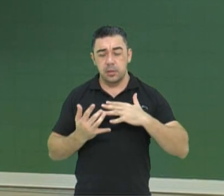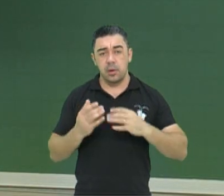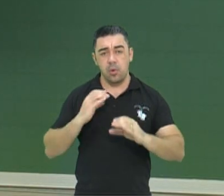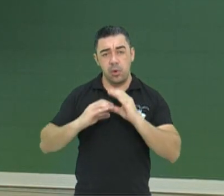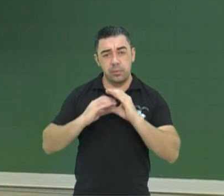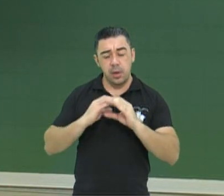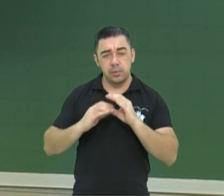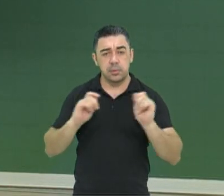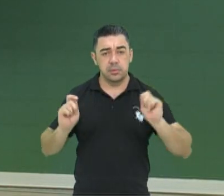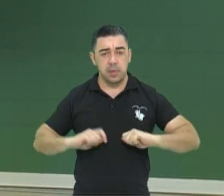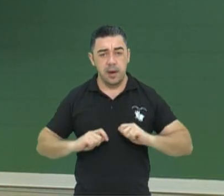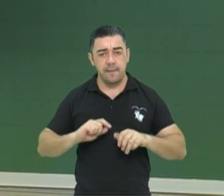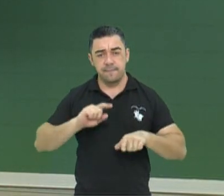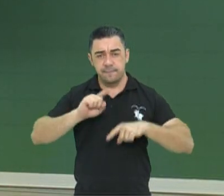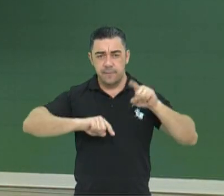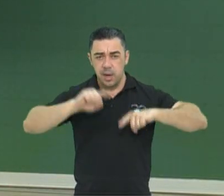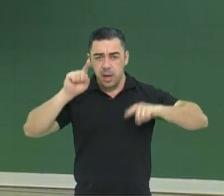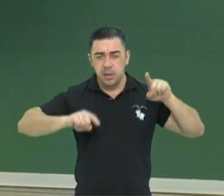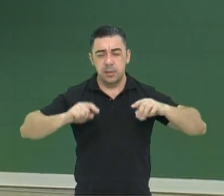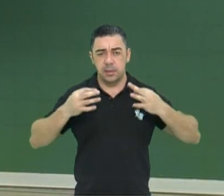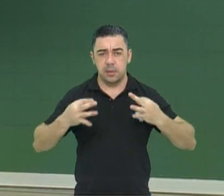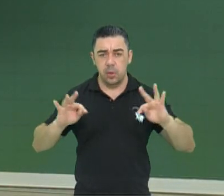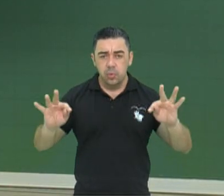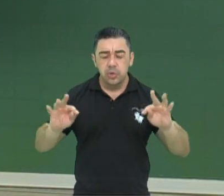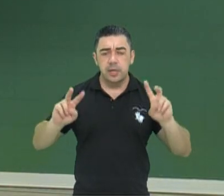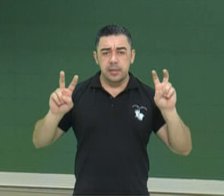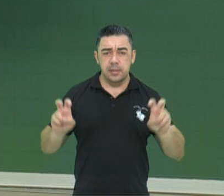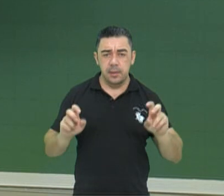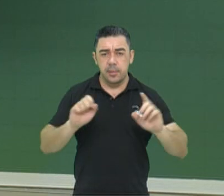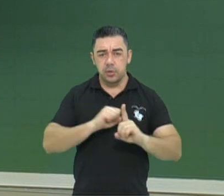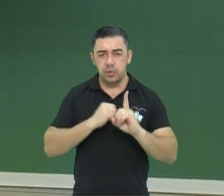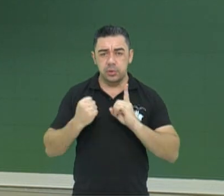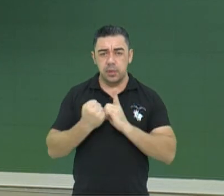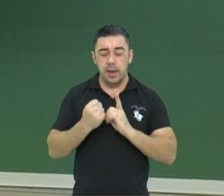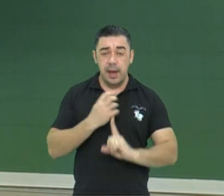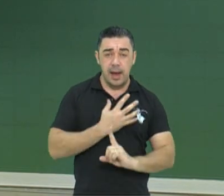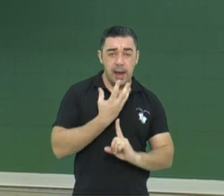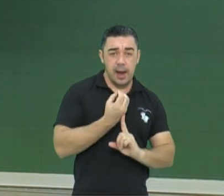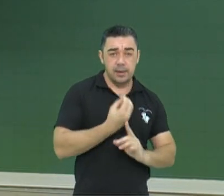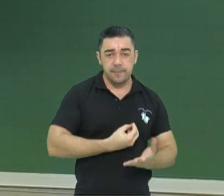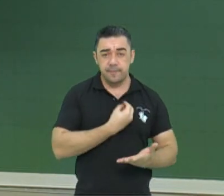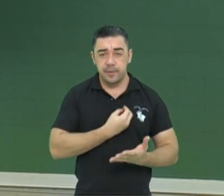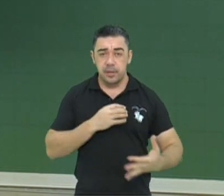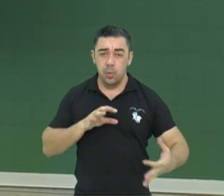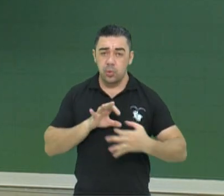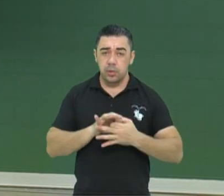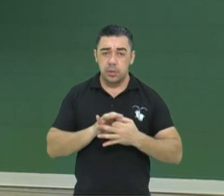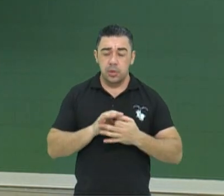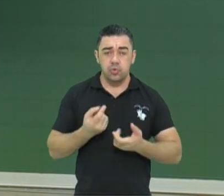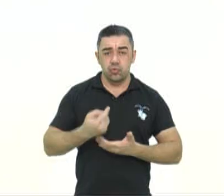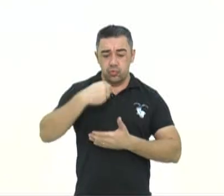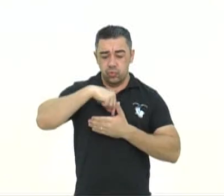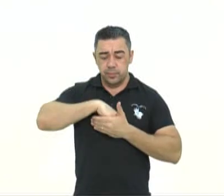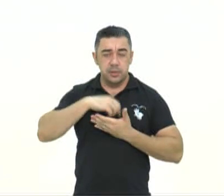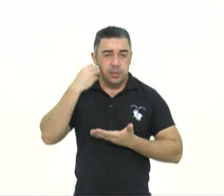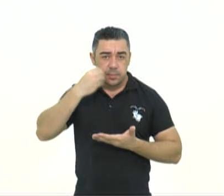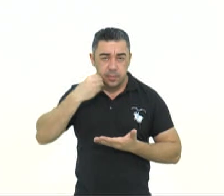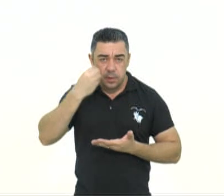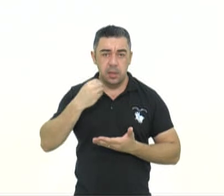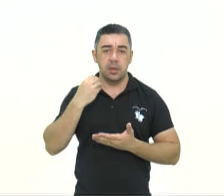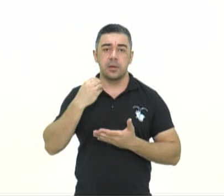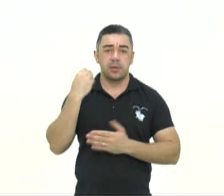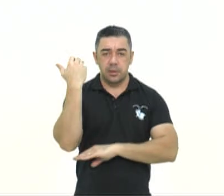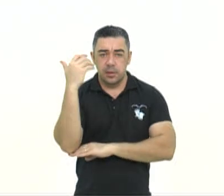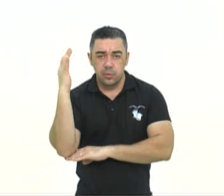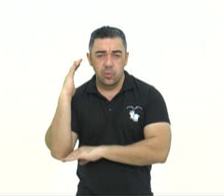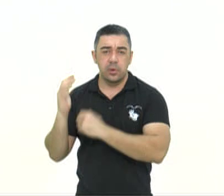comunicação, variadas tecnologias e temas sociais, arte e vida unidos. Subjetividade e experiências, natureza, realidade